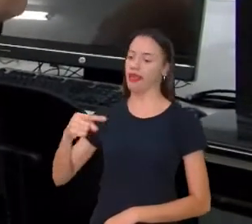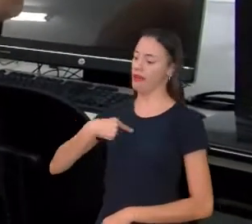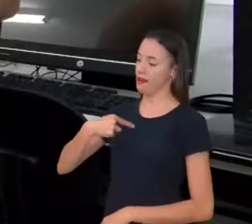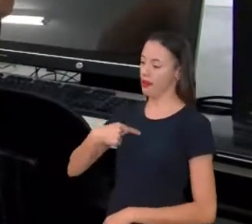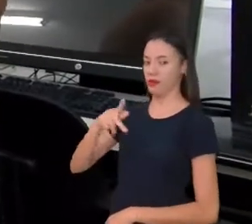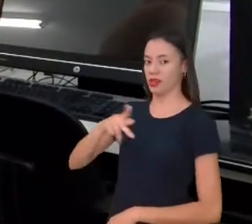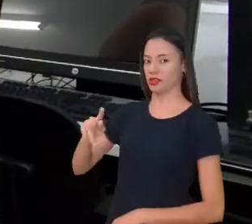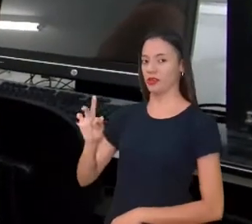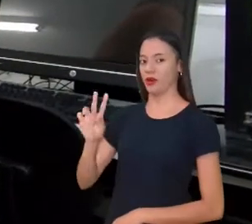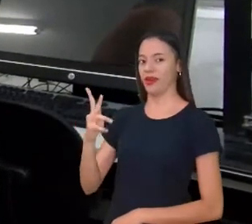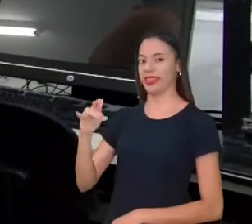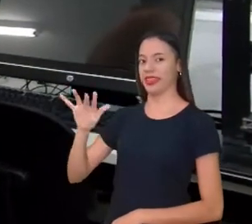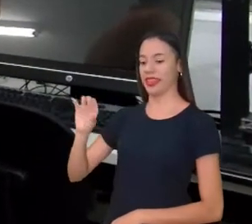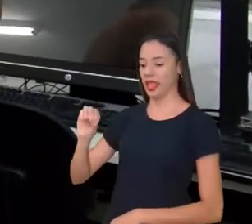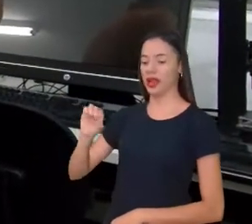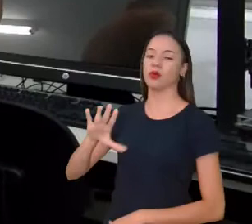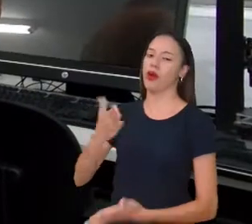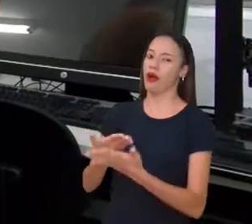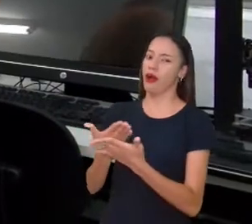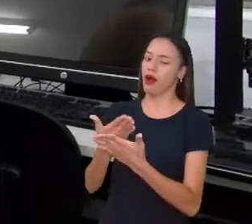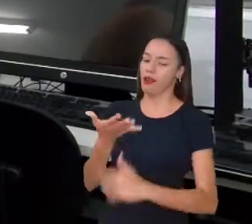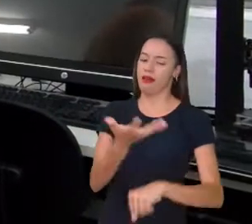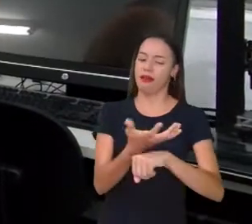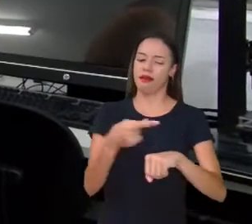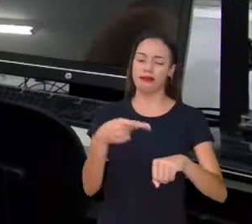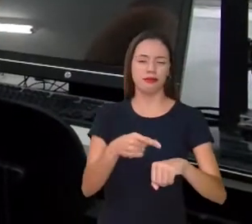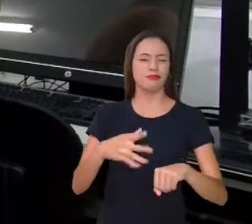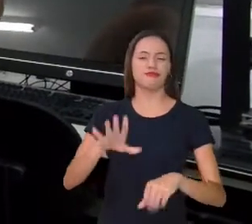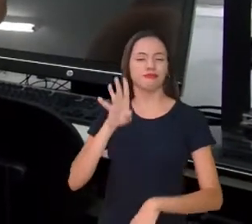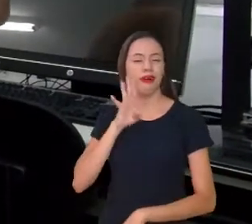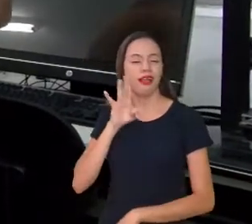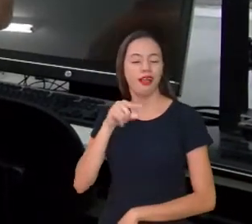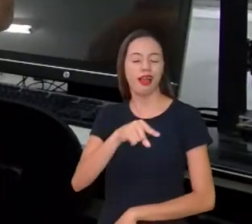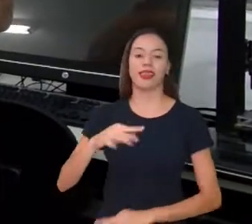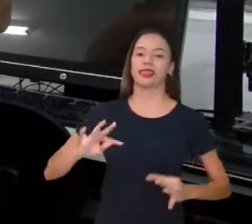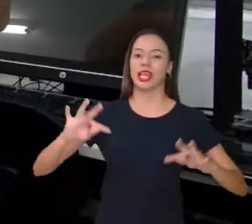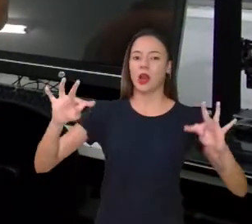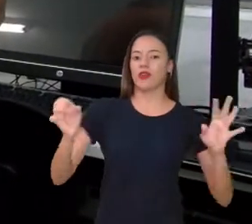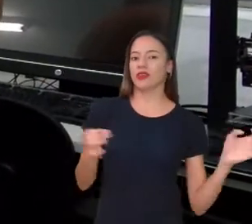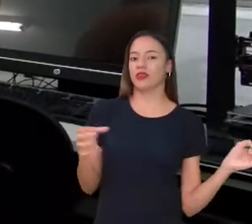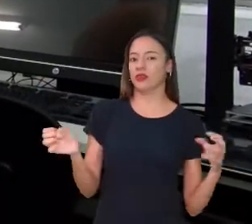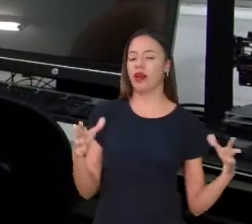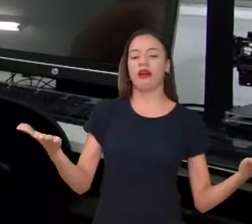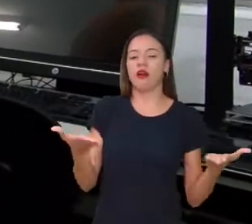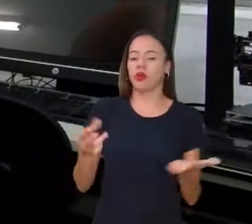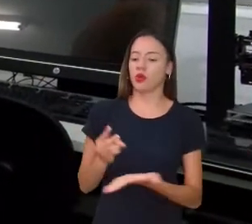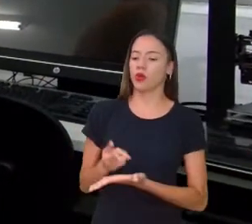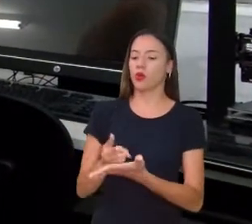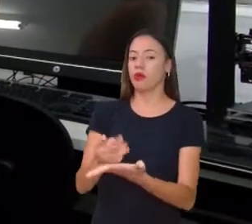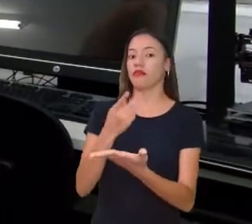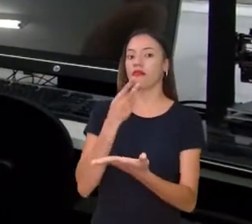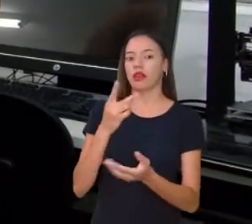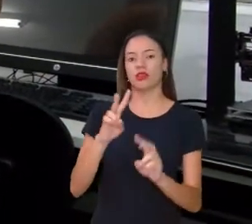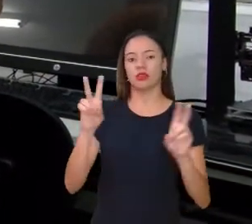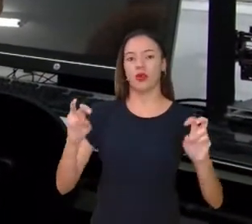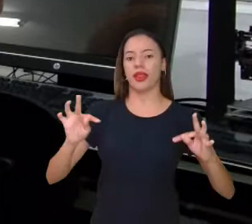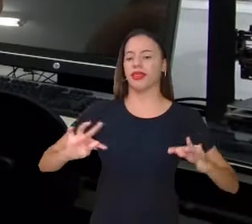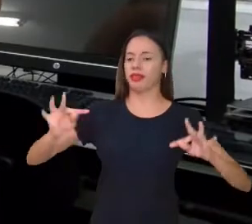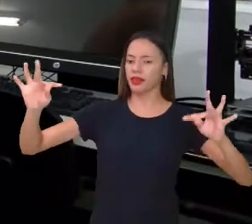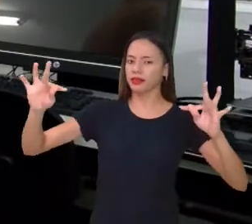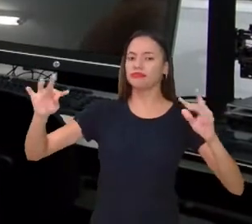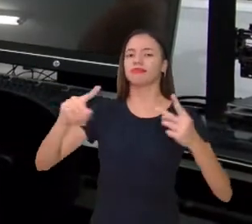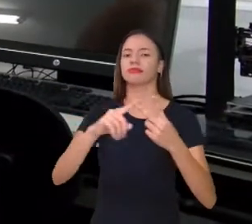para mais uma aula dessa disciplina maneira que é tecnologia e inovação. E hoje a gente vai continuar falando da tecnologia,